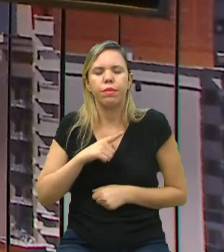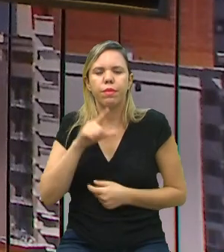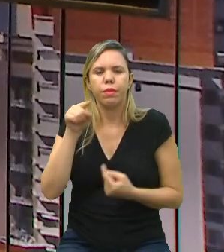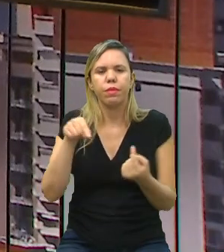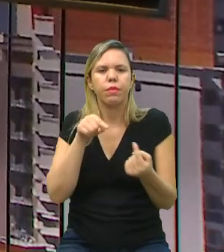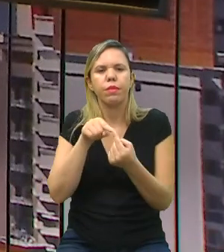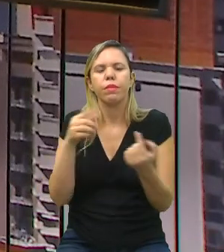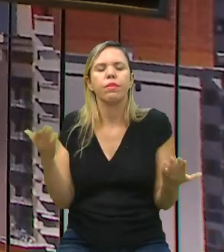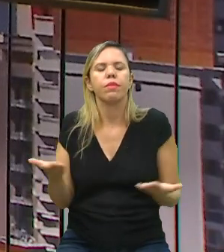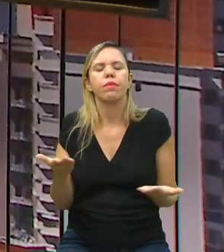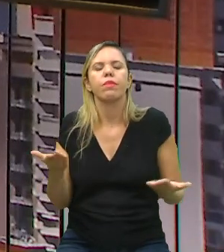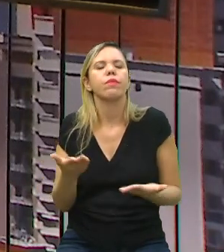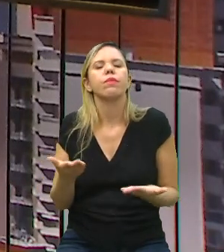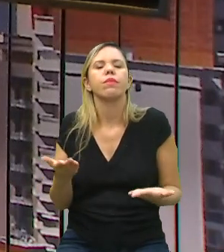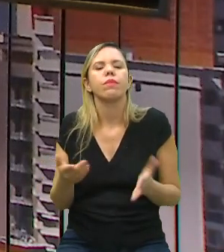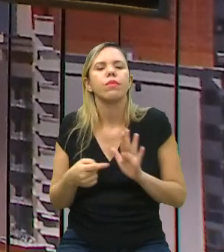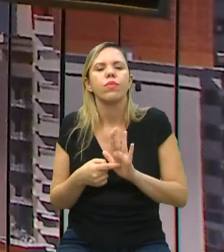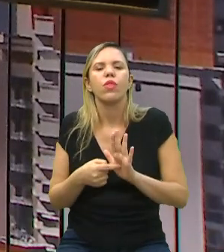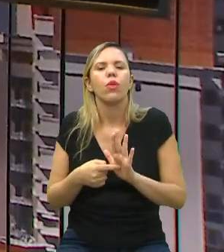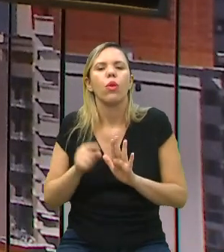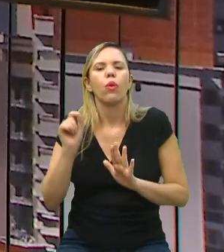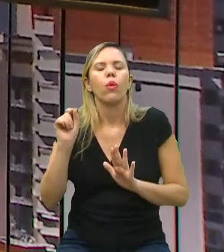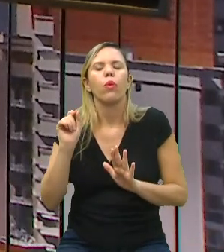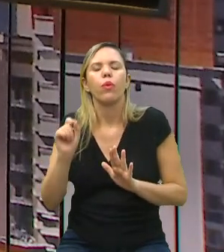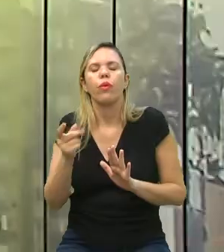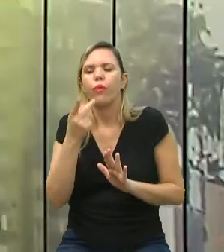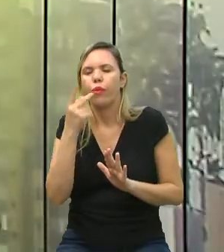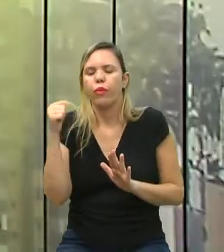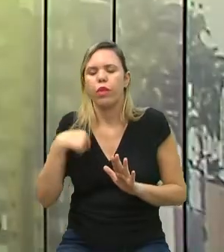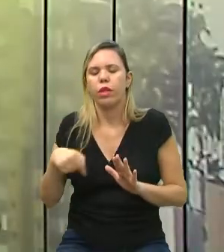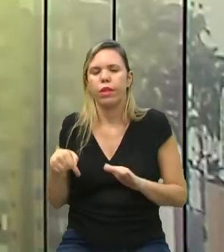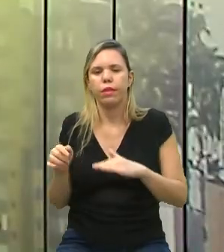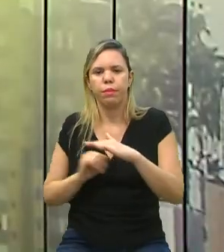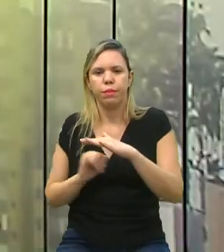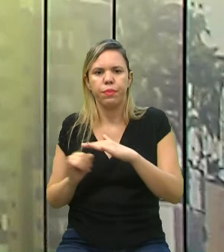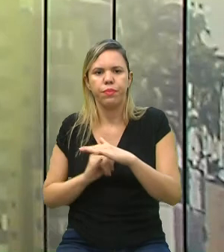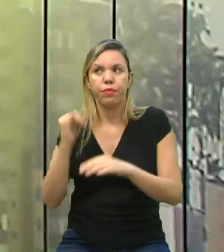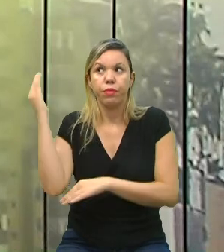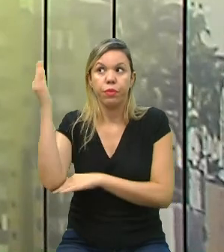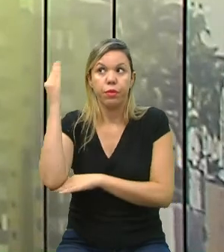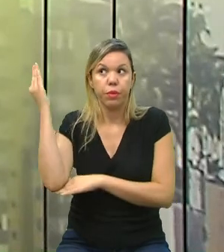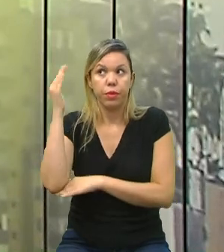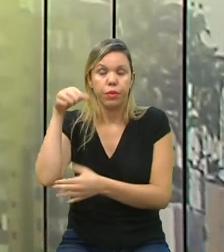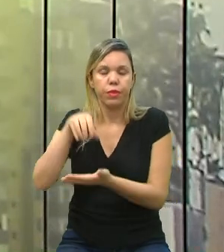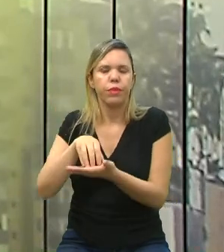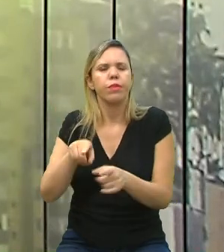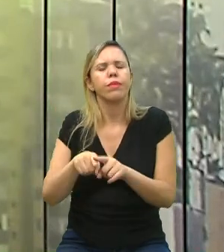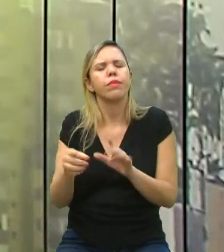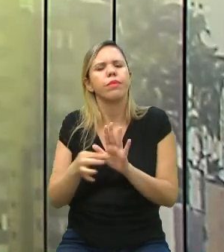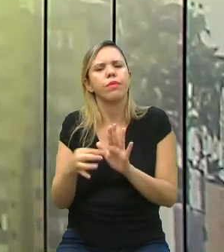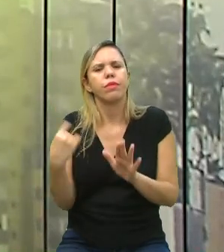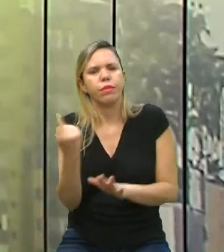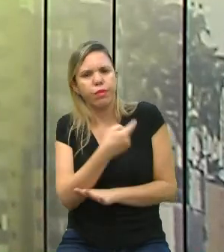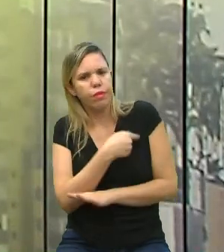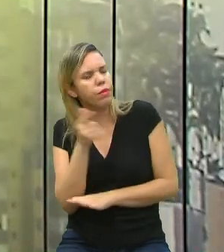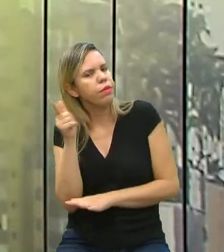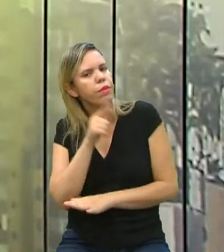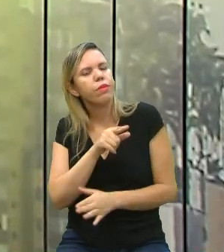pelo Observatório do Clima, sugerindo que a gente consiga aí reduzir